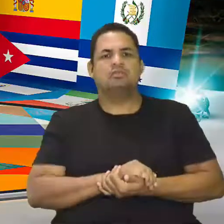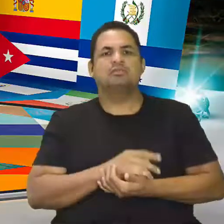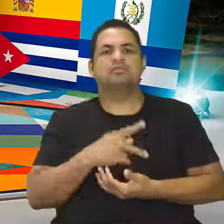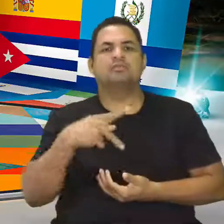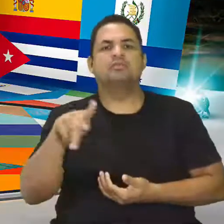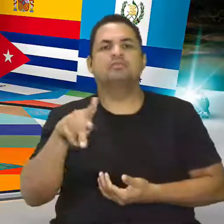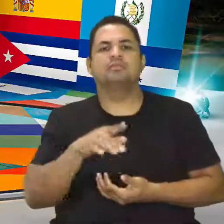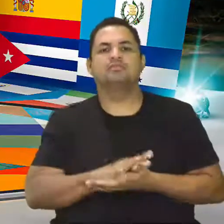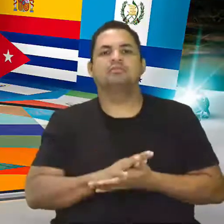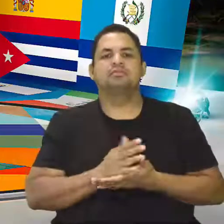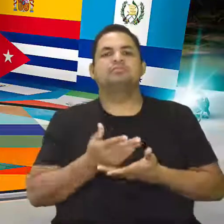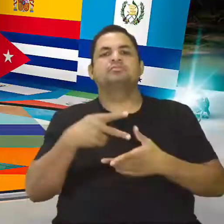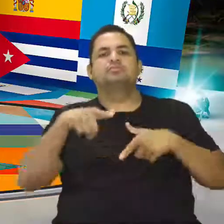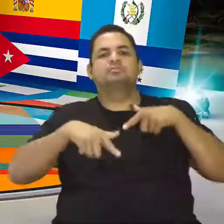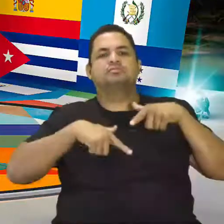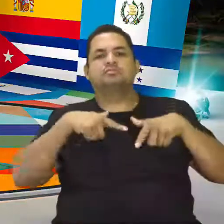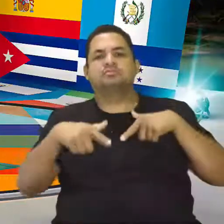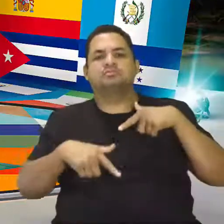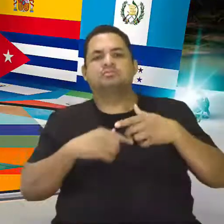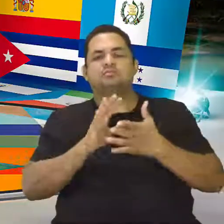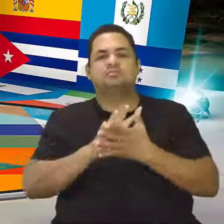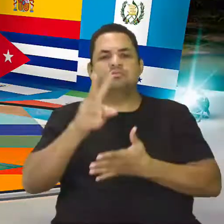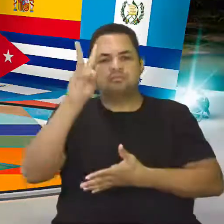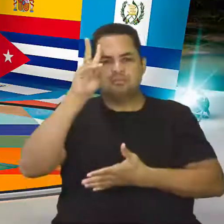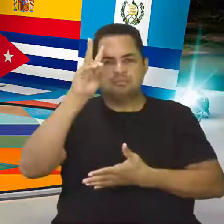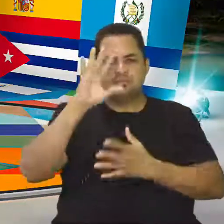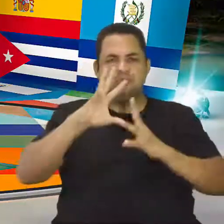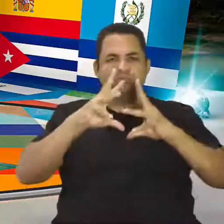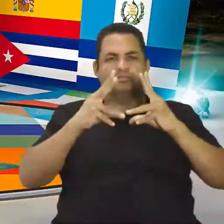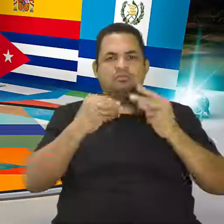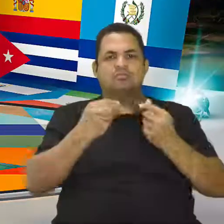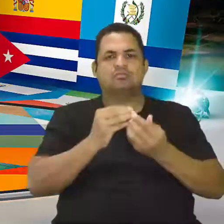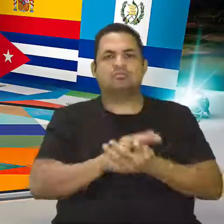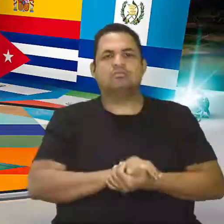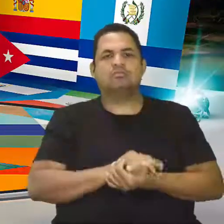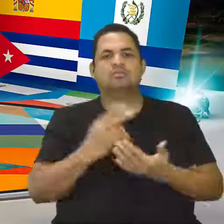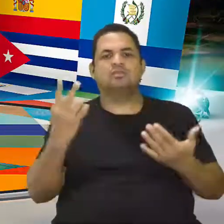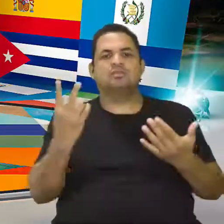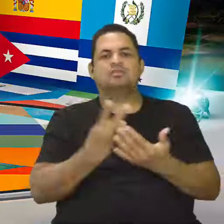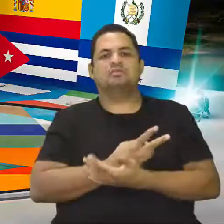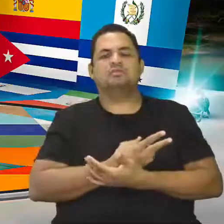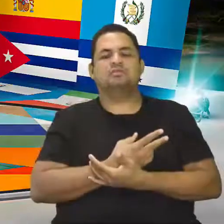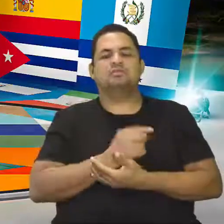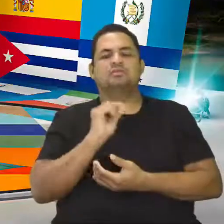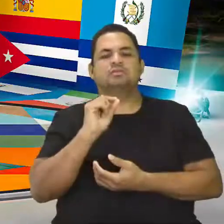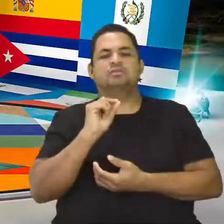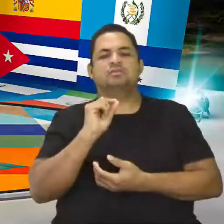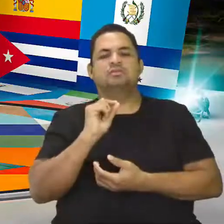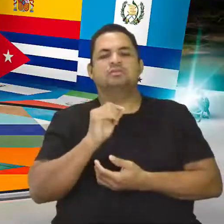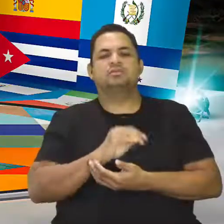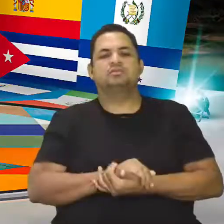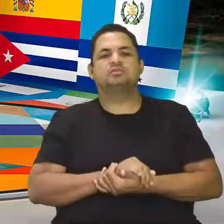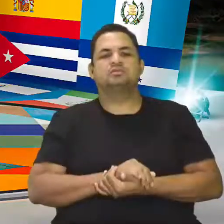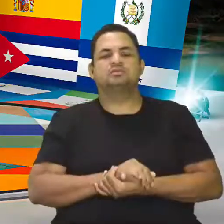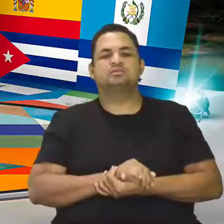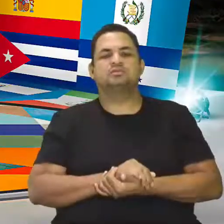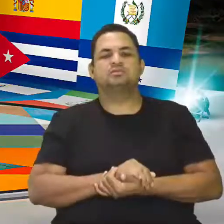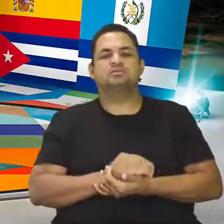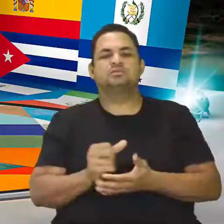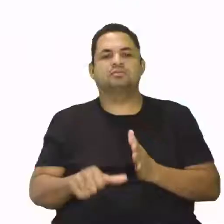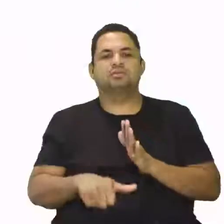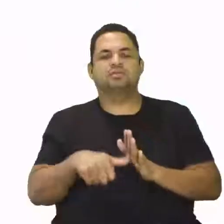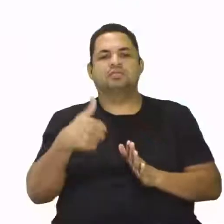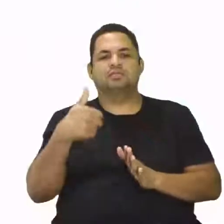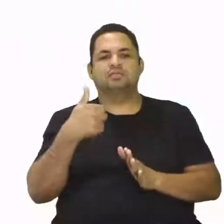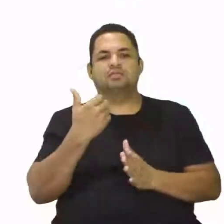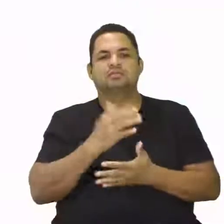vocês vão trabalhando, vão relembrando todas as coisas que vocês estudaram. Certinho? Então vamos lá. simbora para a primeira